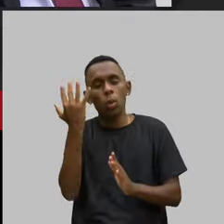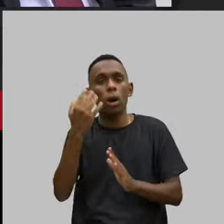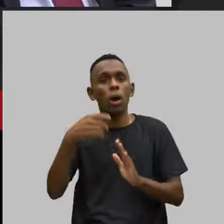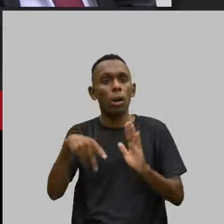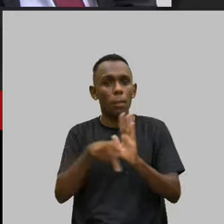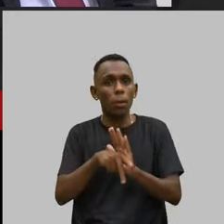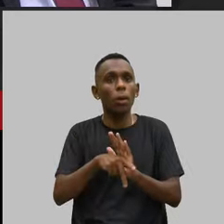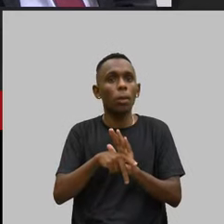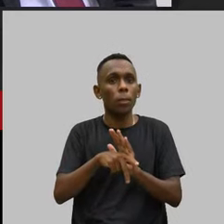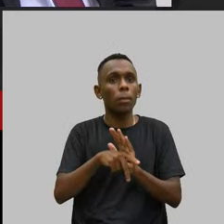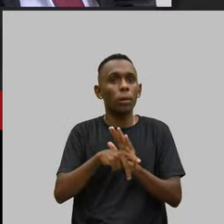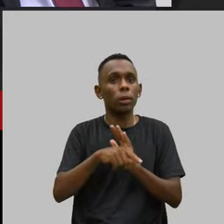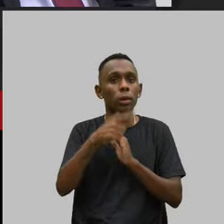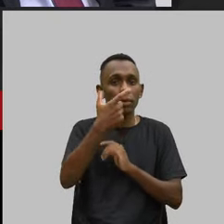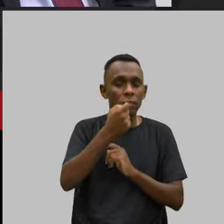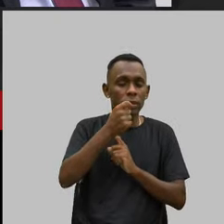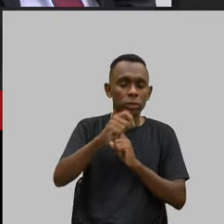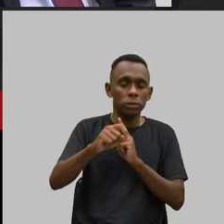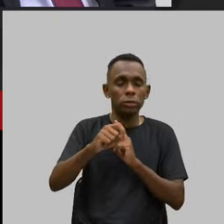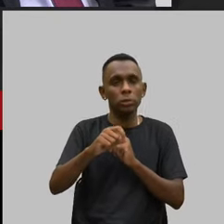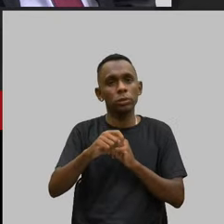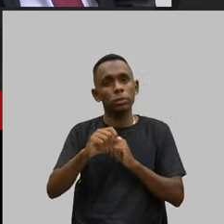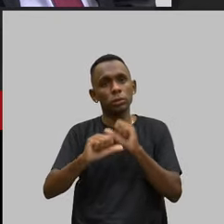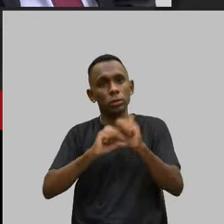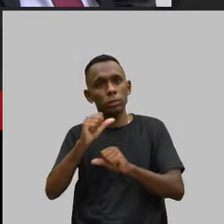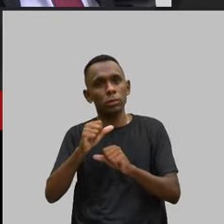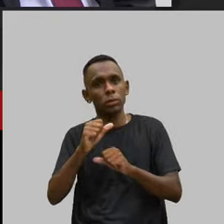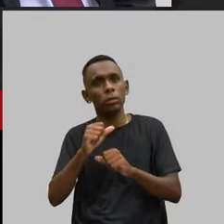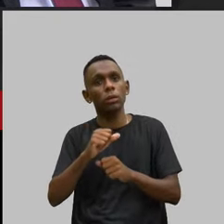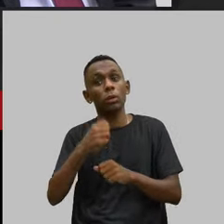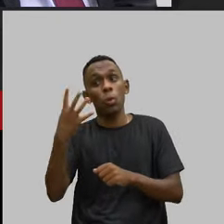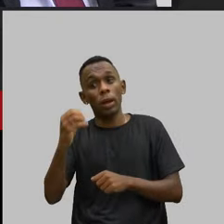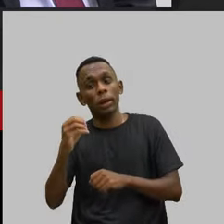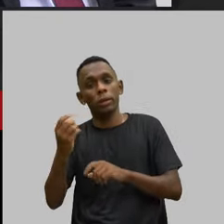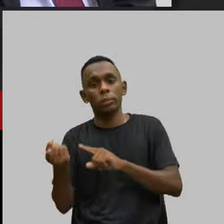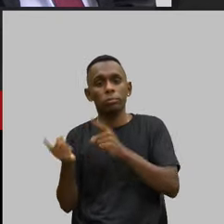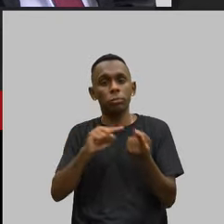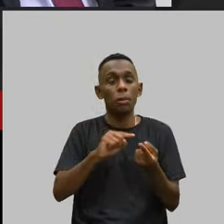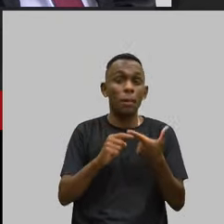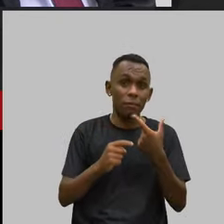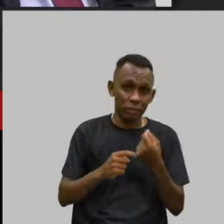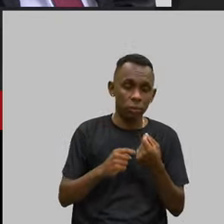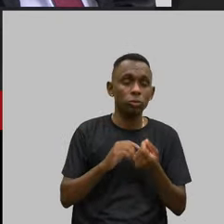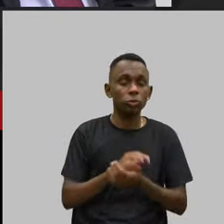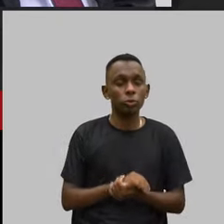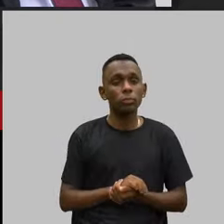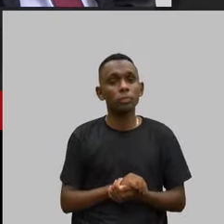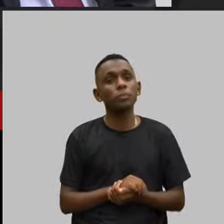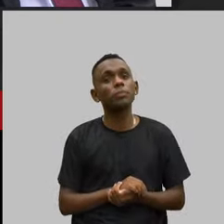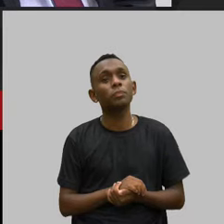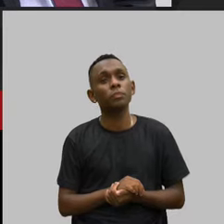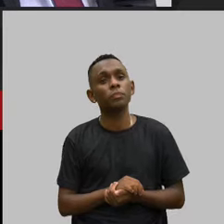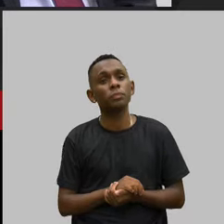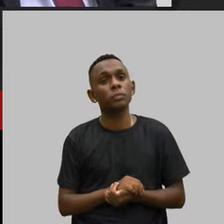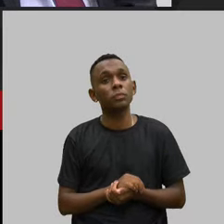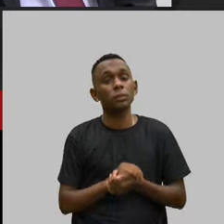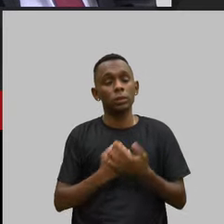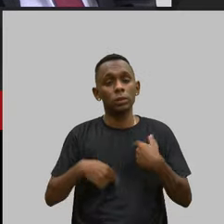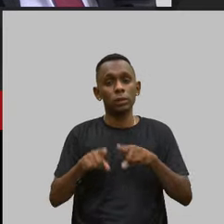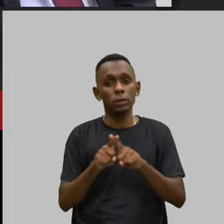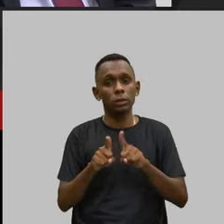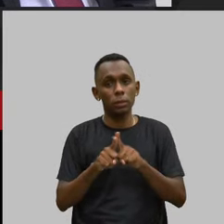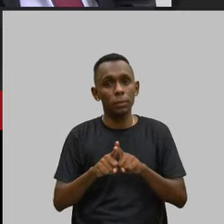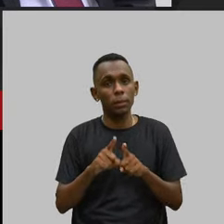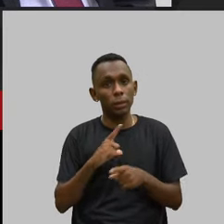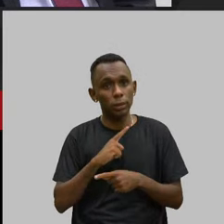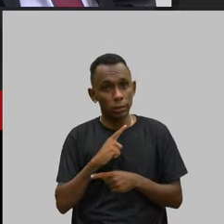carga horária de 20 para 40 a gente de 40 para 20 na verdade eh a gente tem um eh a gente